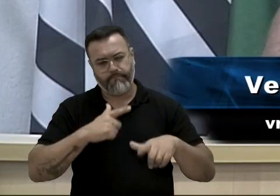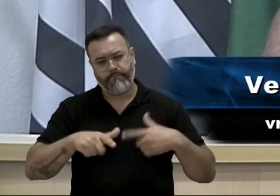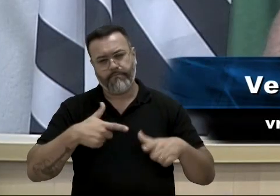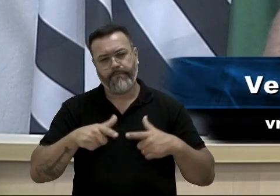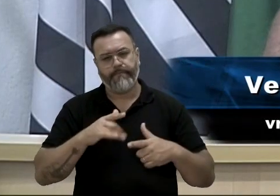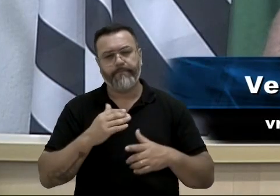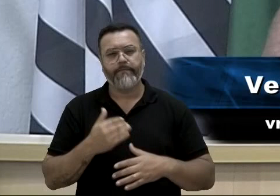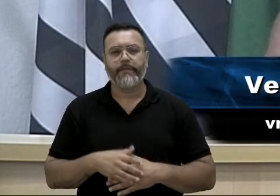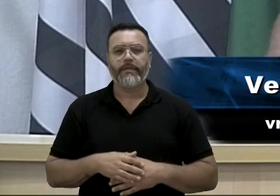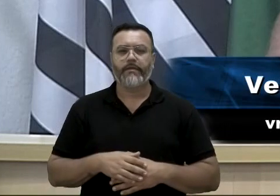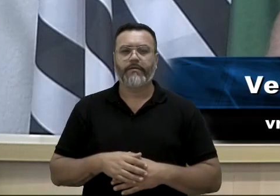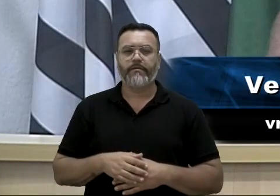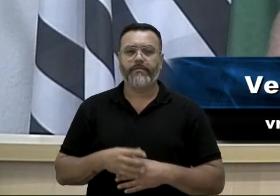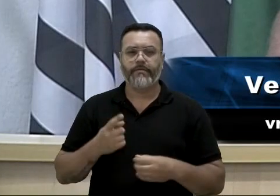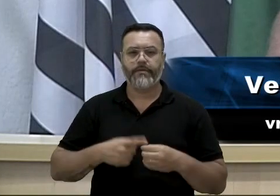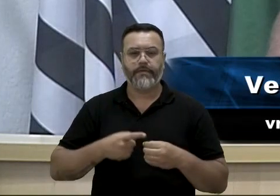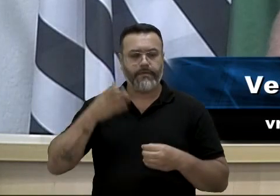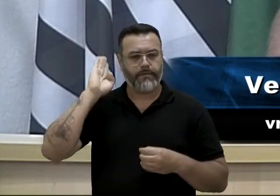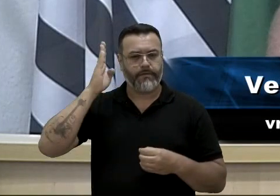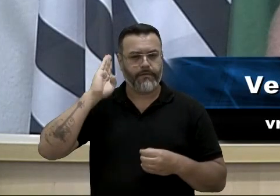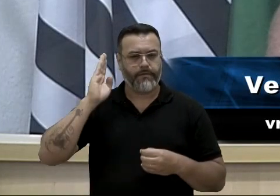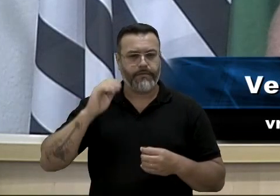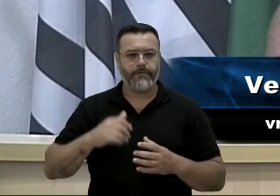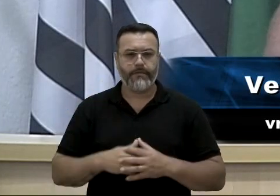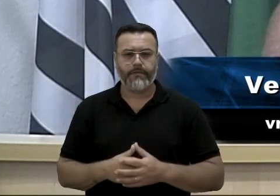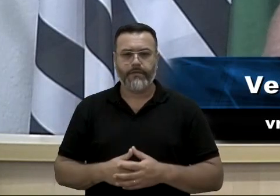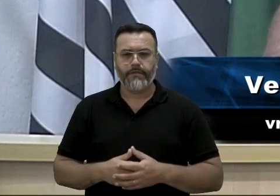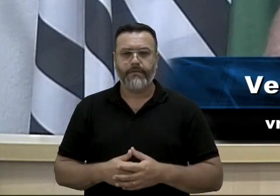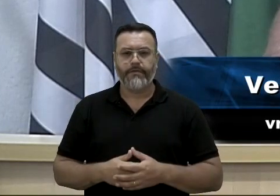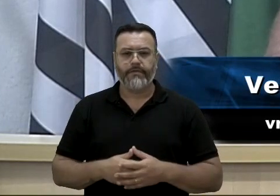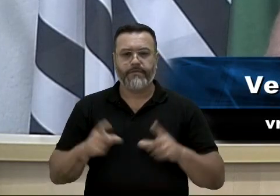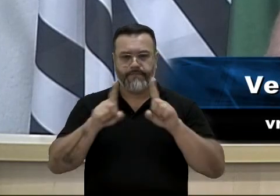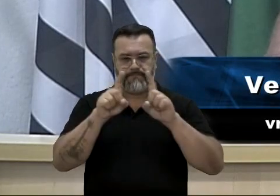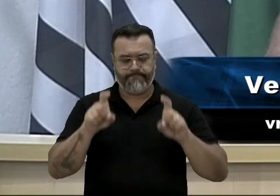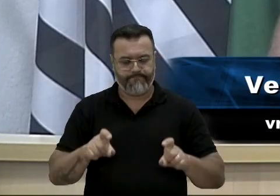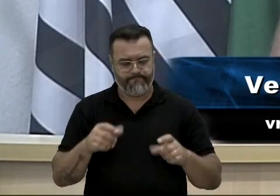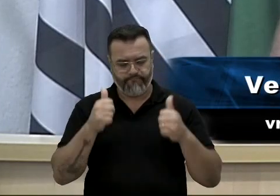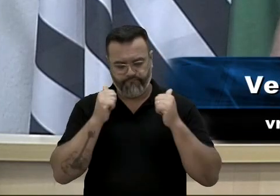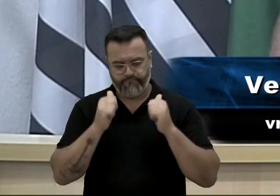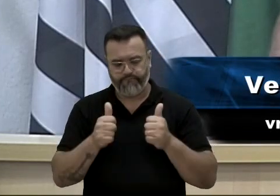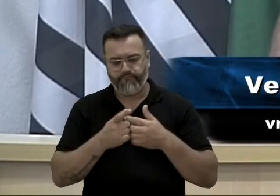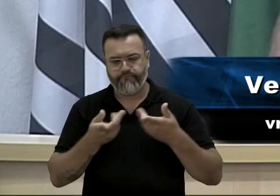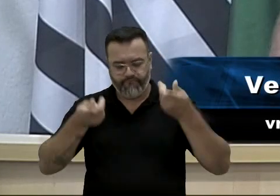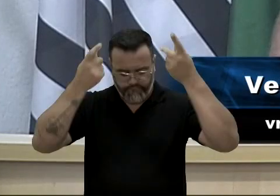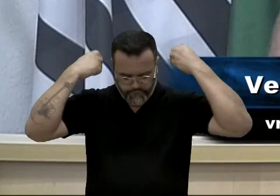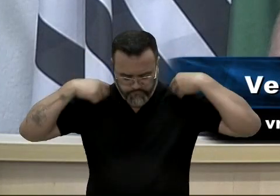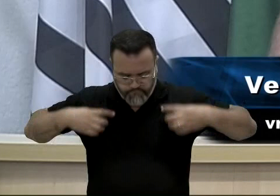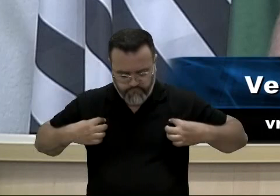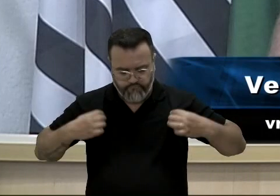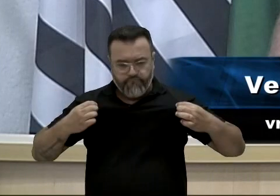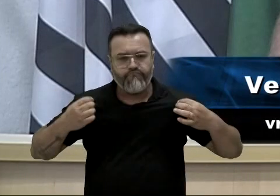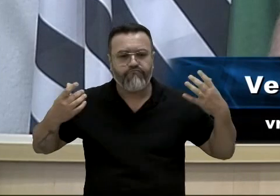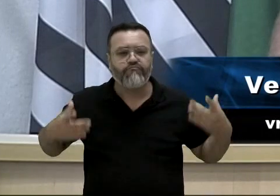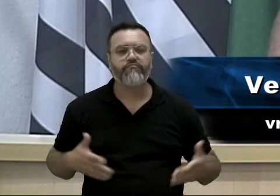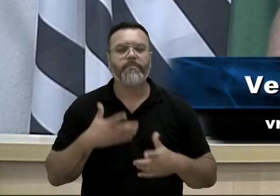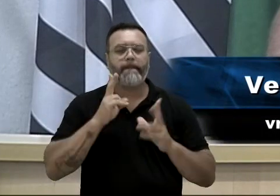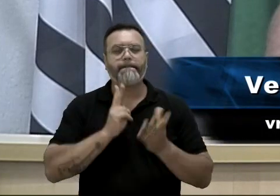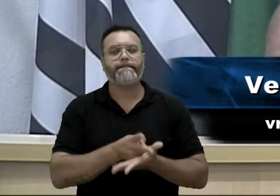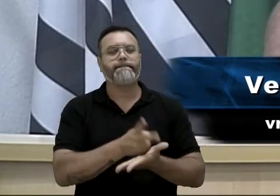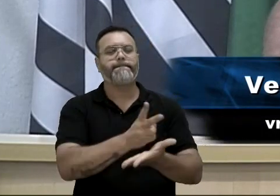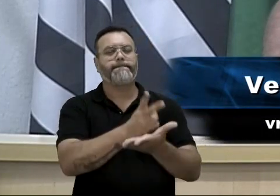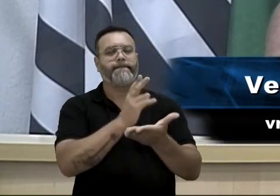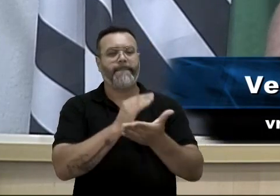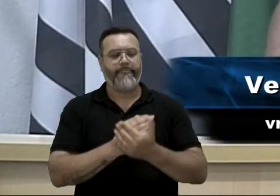vereador Adriano Coletor Tigrão comemorou a aprovação do projeto que altera regras para aposentadoria pelo Instituto de Previdência